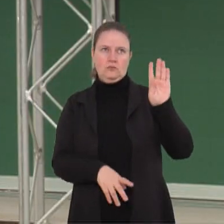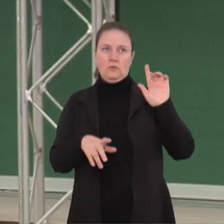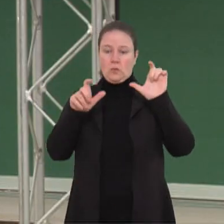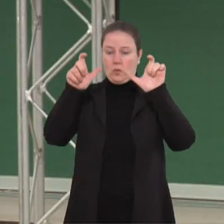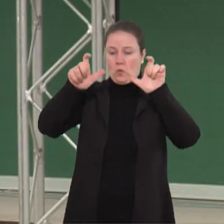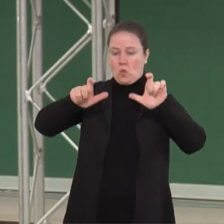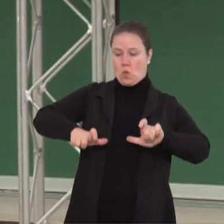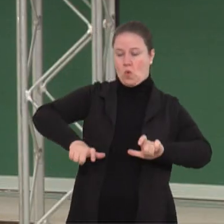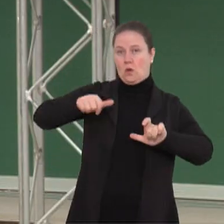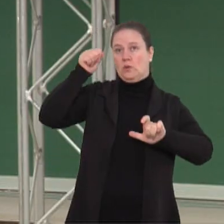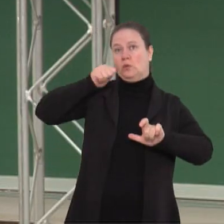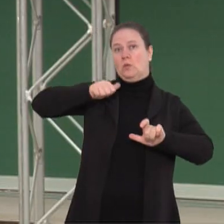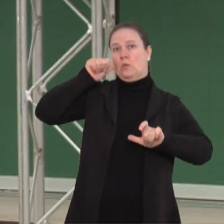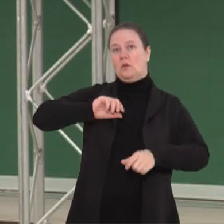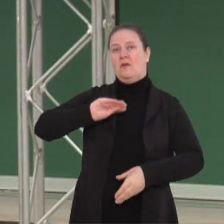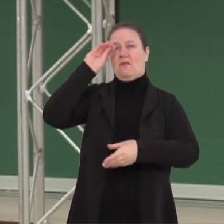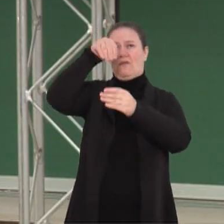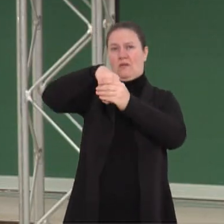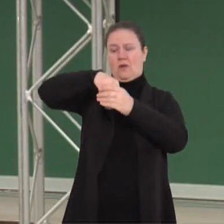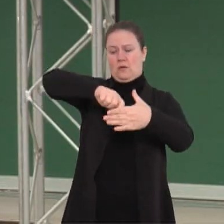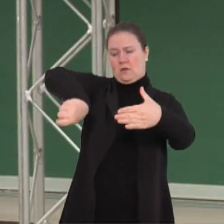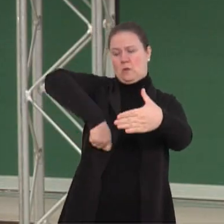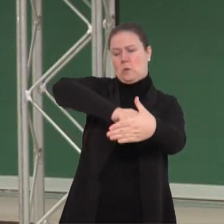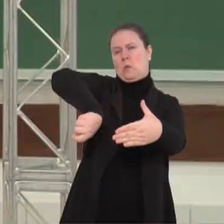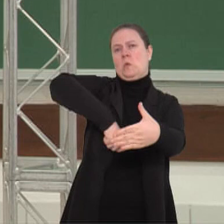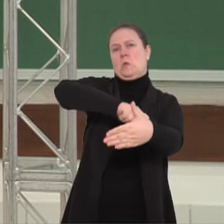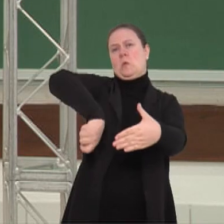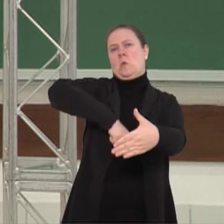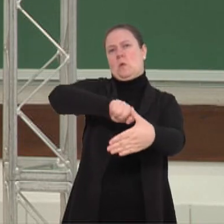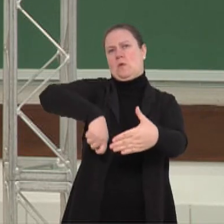de mulher é na cozinha.